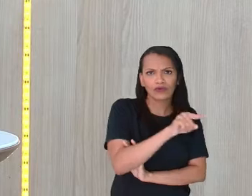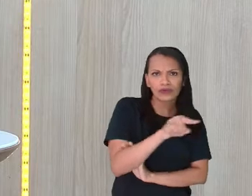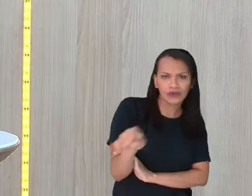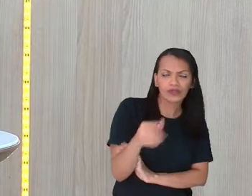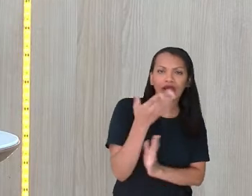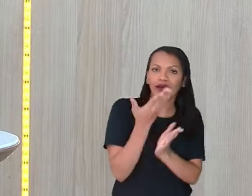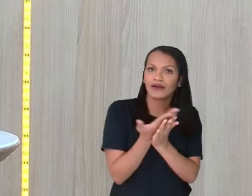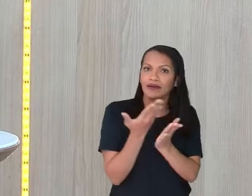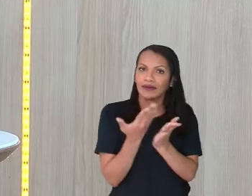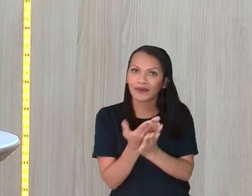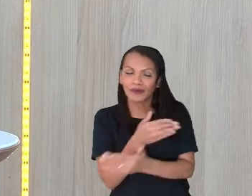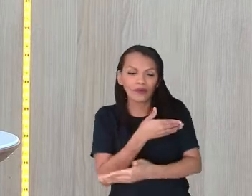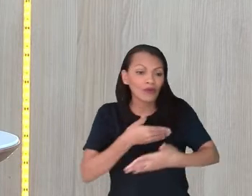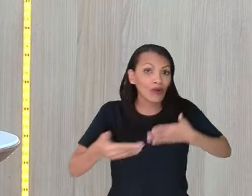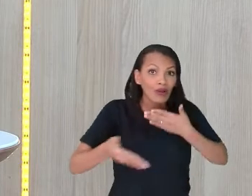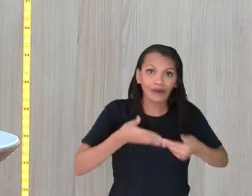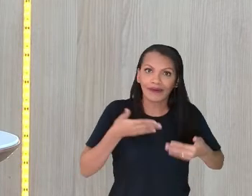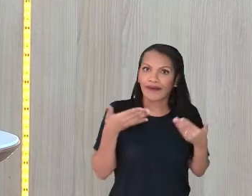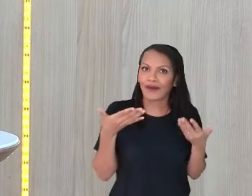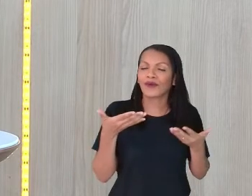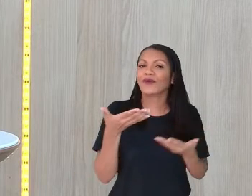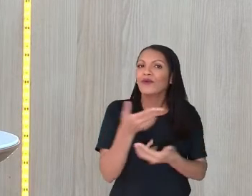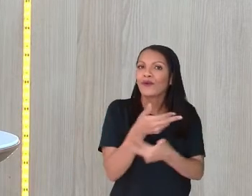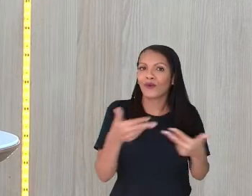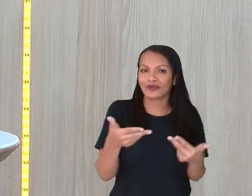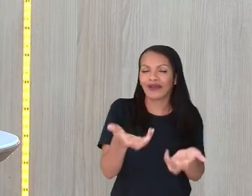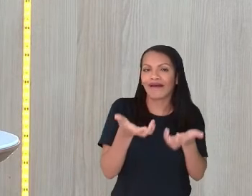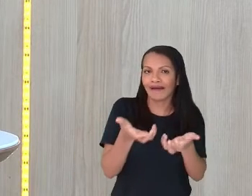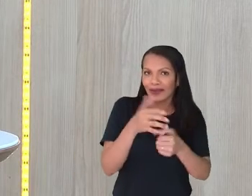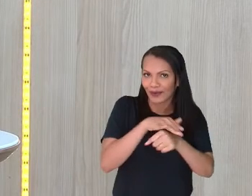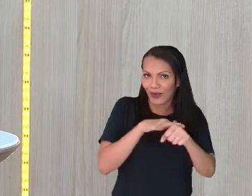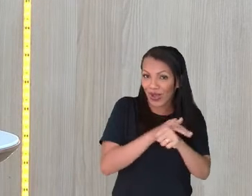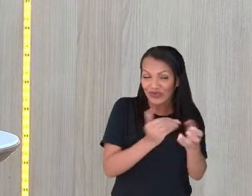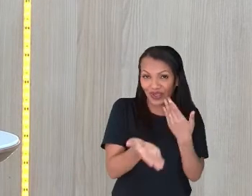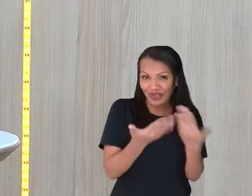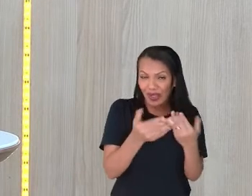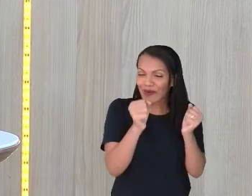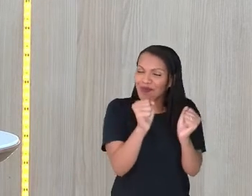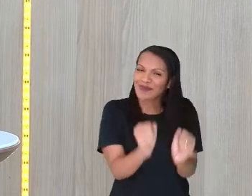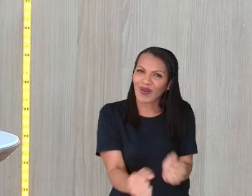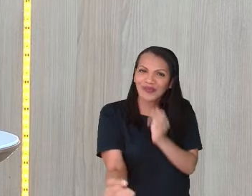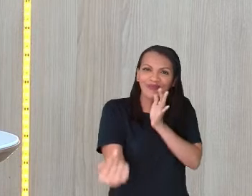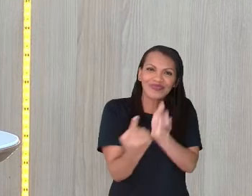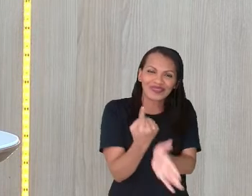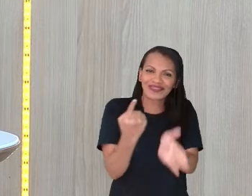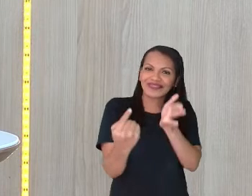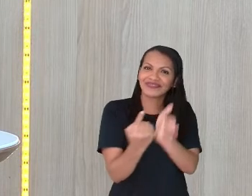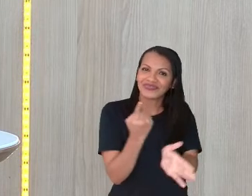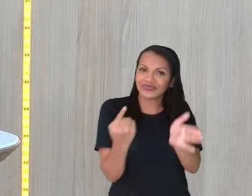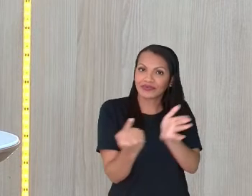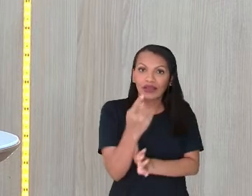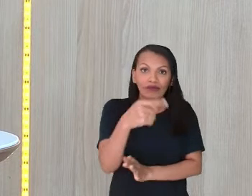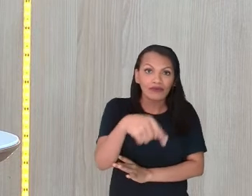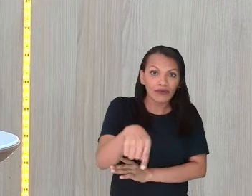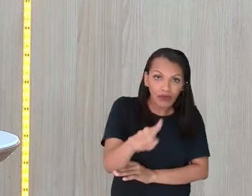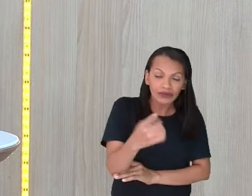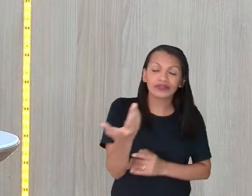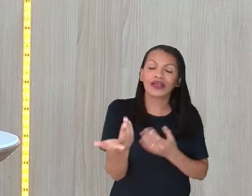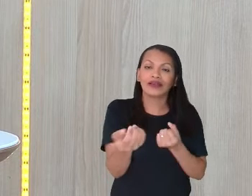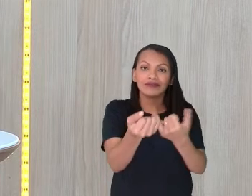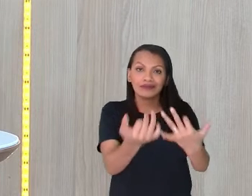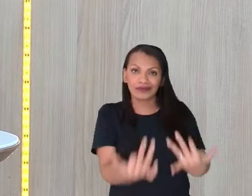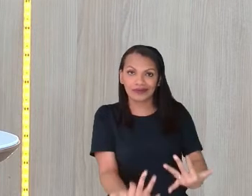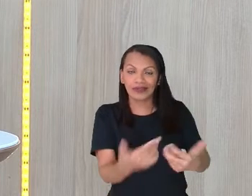sobre a aula, sobre qualquer coisa que vocês queiram conversar, porque a gente está aqui para isso também, né? Para que vocês contarem aí a versão de vocês